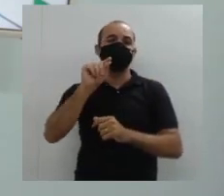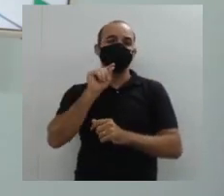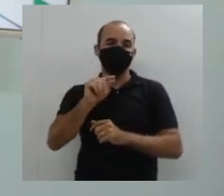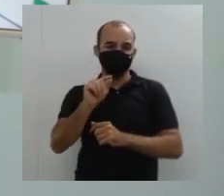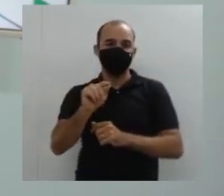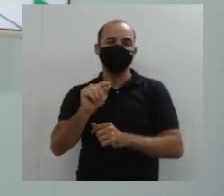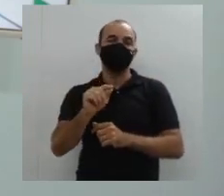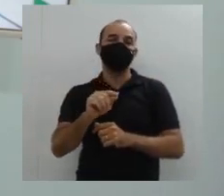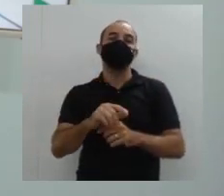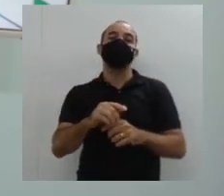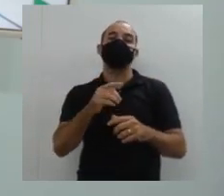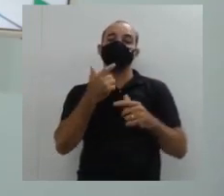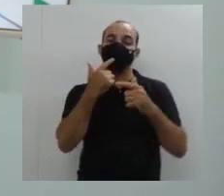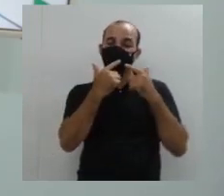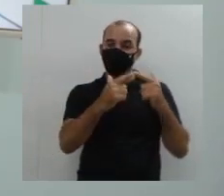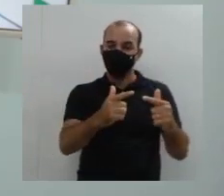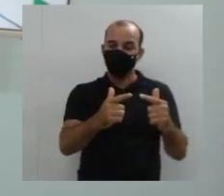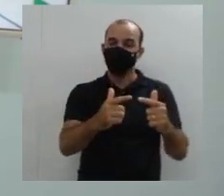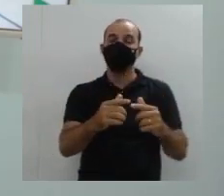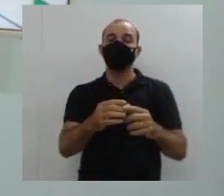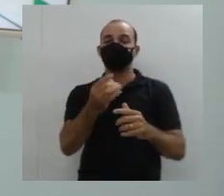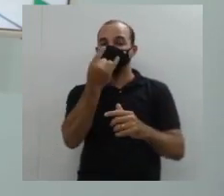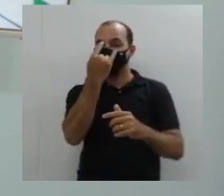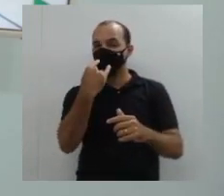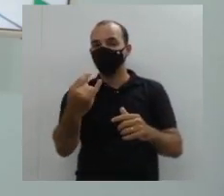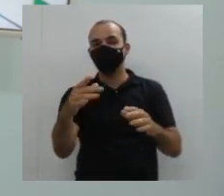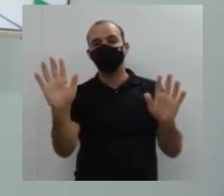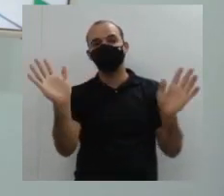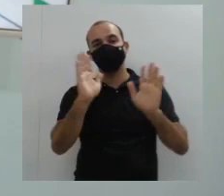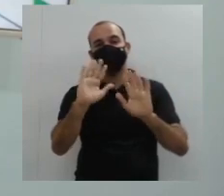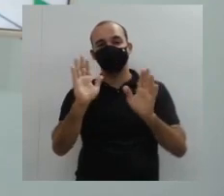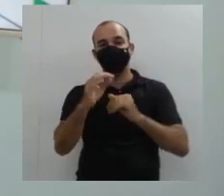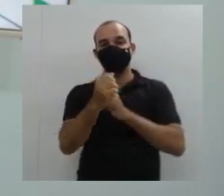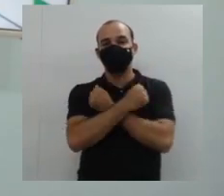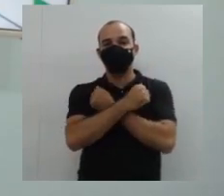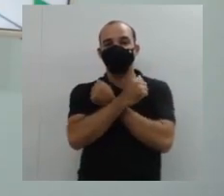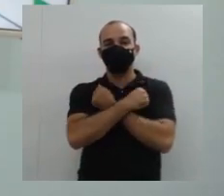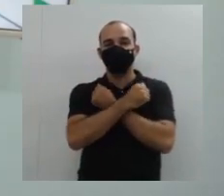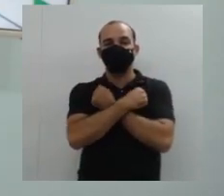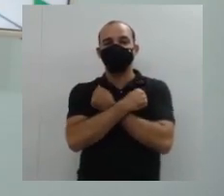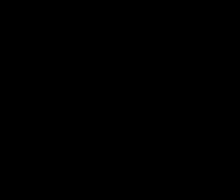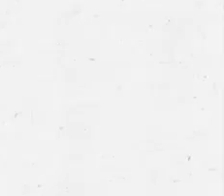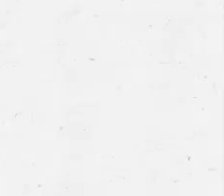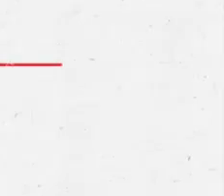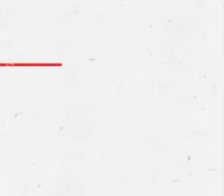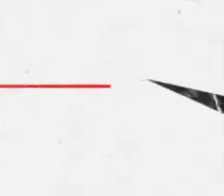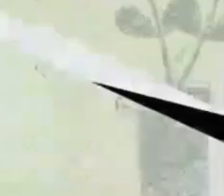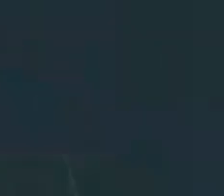questão da linguagem persuasiva. Forte abraço, professor Robson.